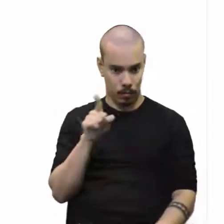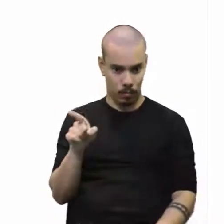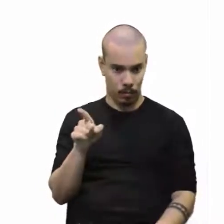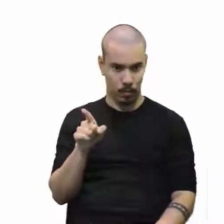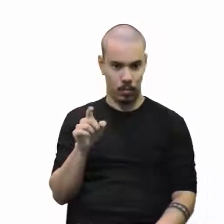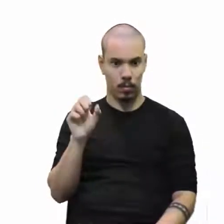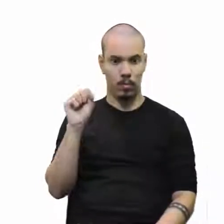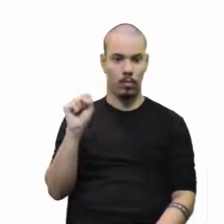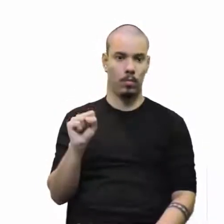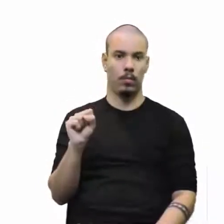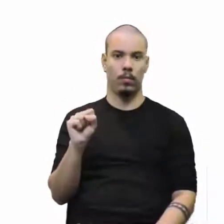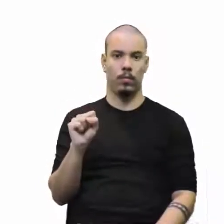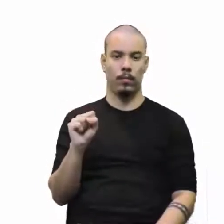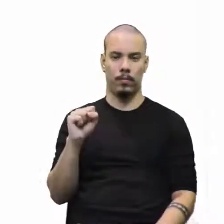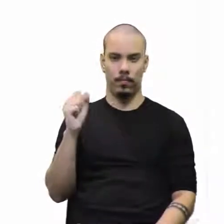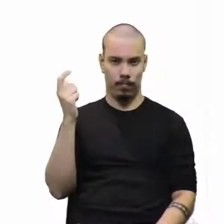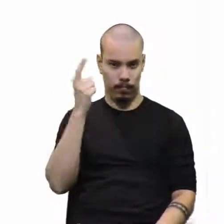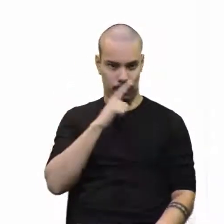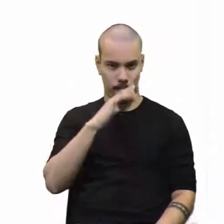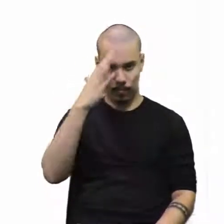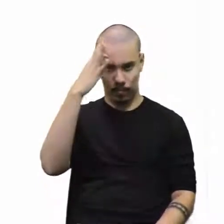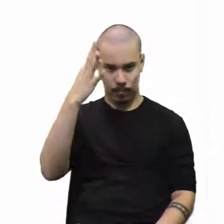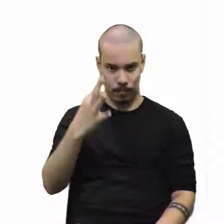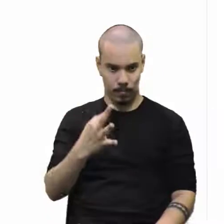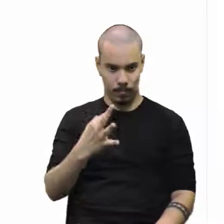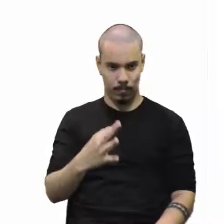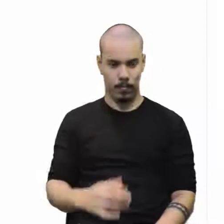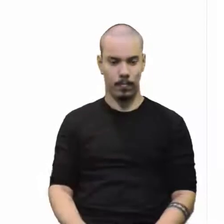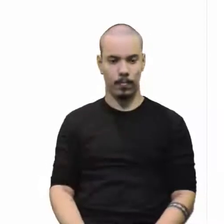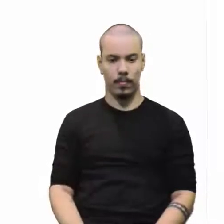né? Arma de B para A e desarma de A para B.